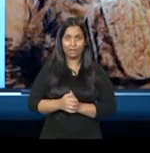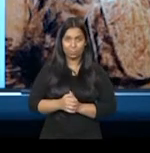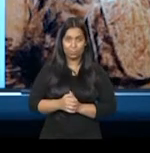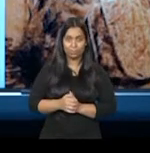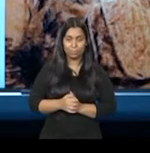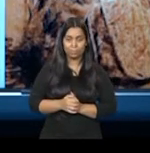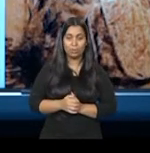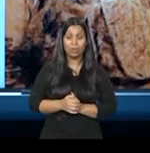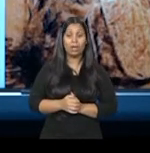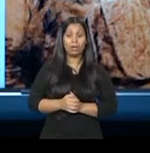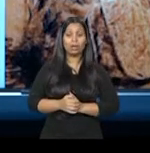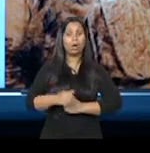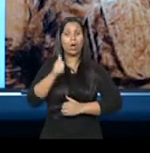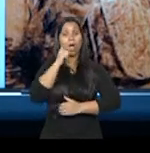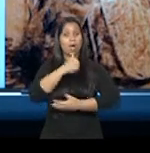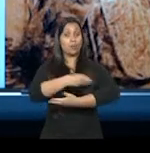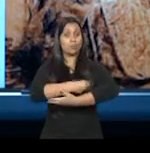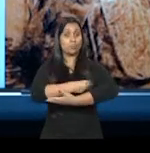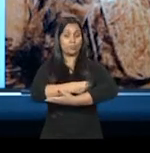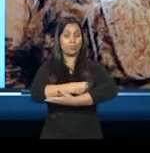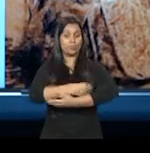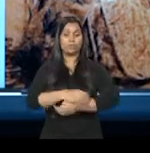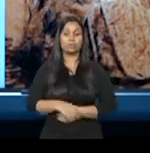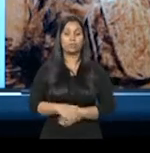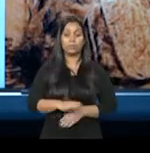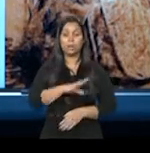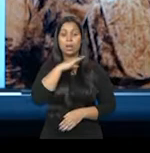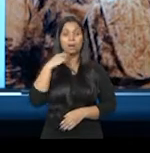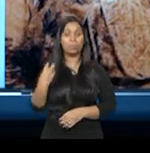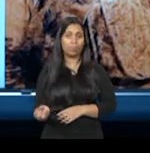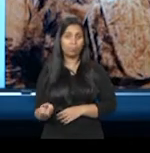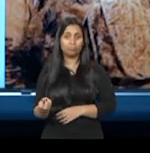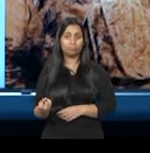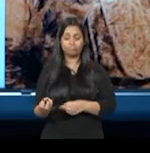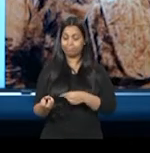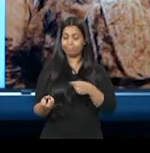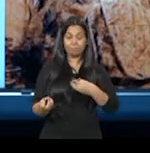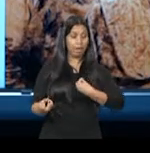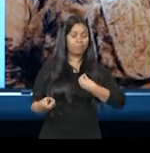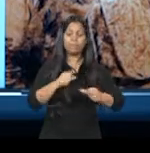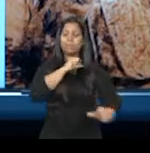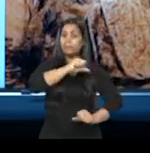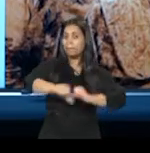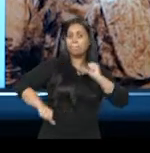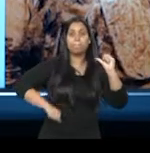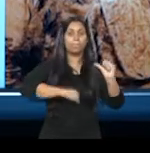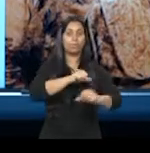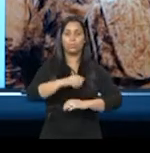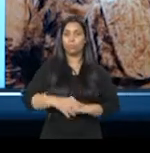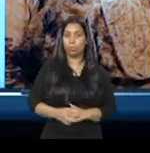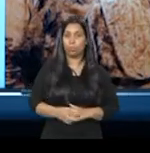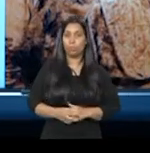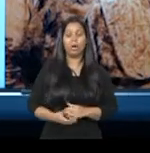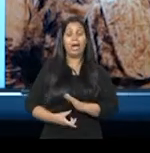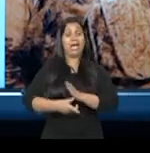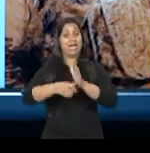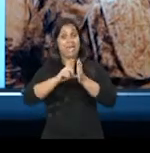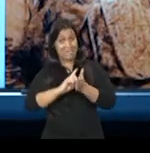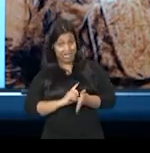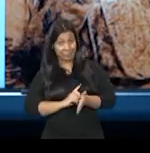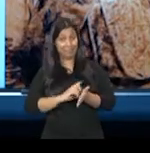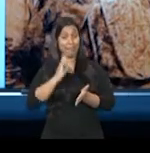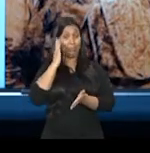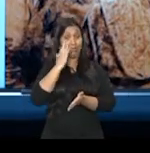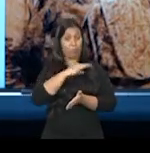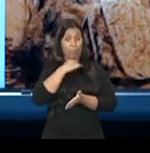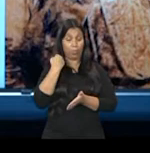ama de leite. Tanto é que quando ela falece, ele diz que a vida dele mudou drasticamente entre antes de saber a notícia